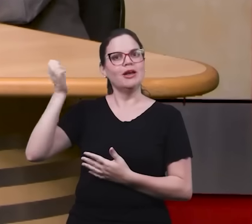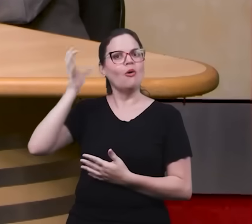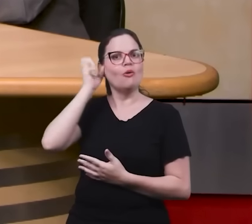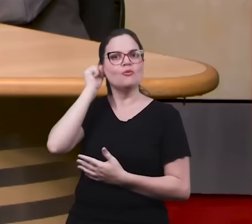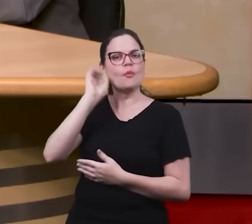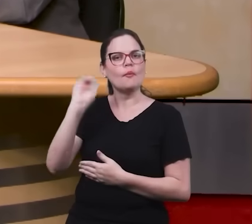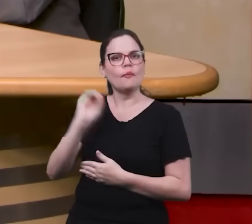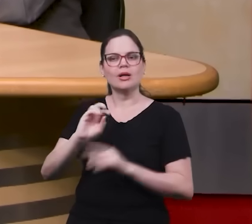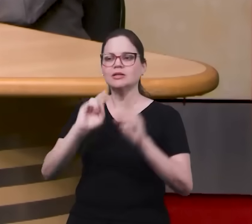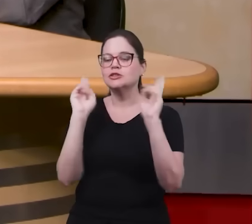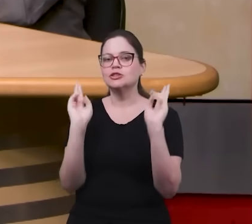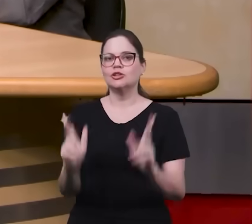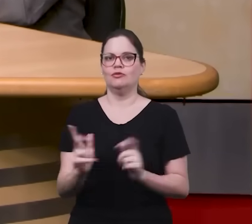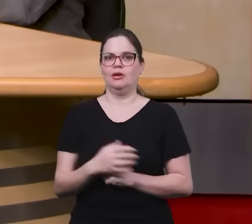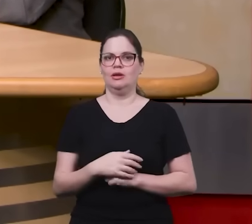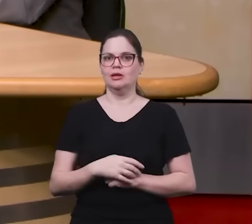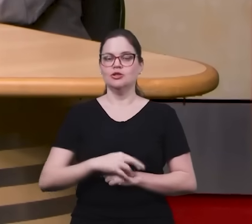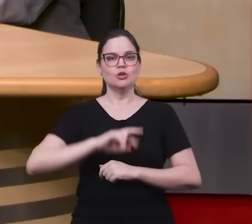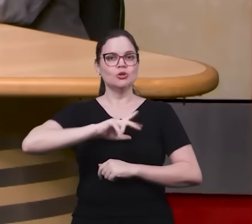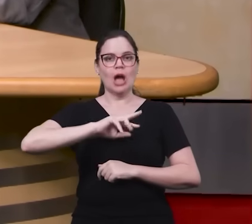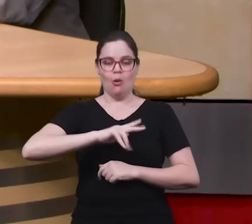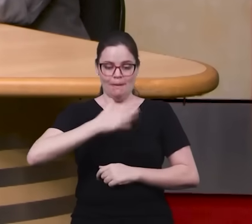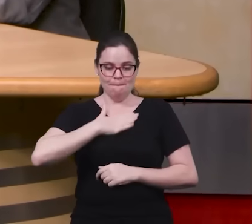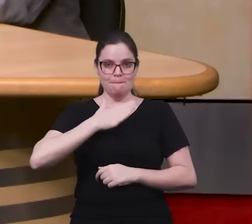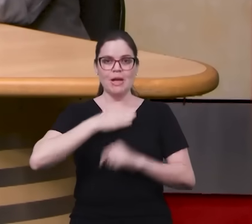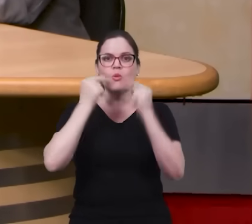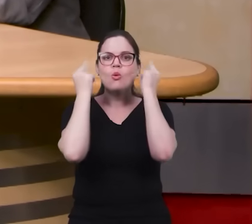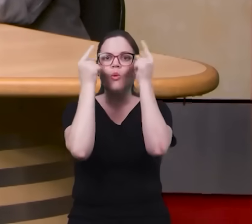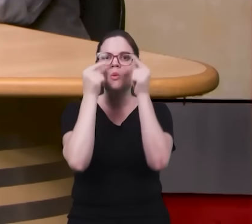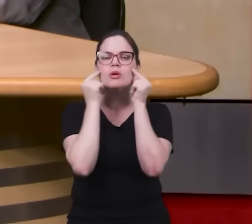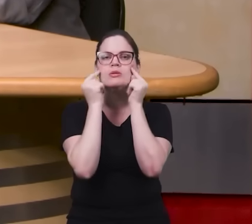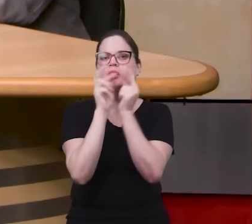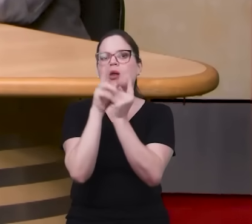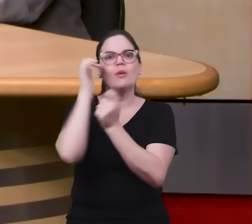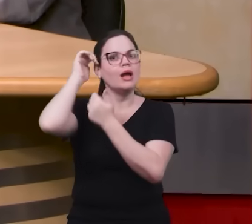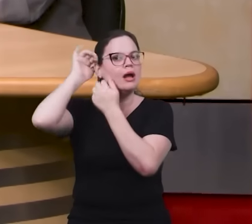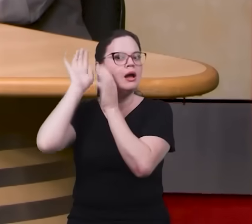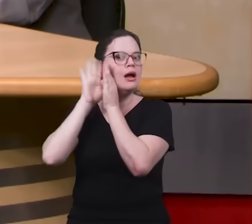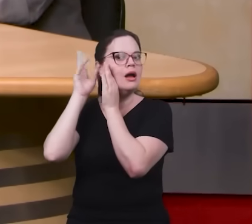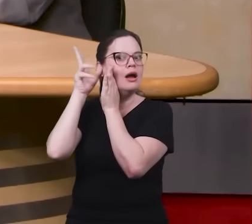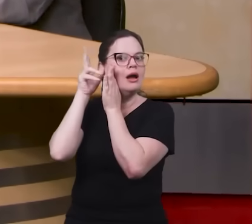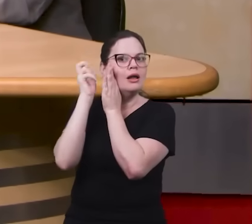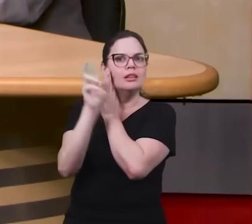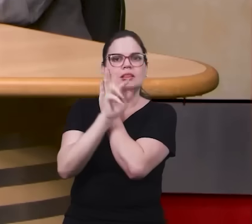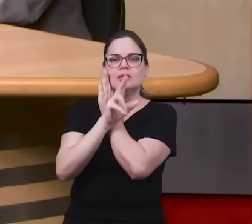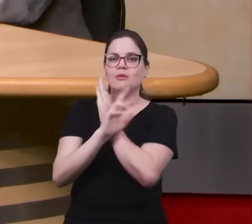que é completamente diferente. Dentro disso, Sérgio e Marcelo,